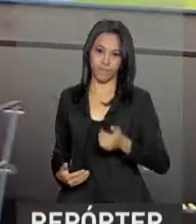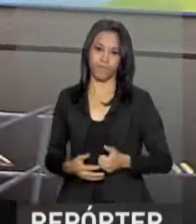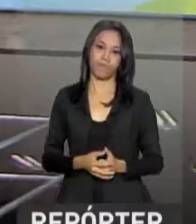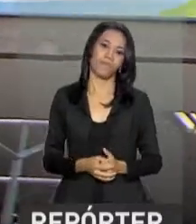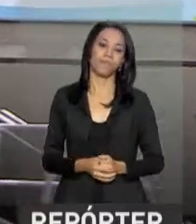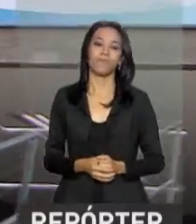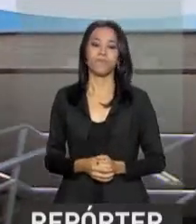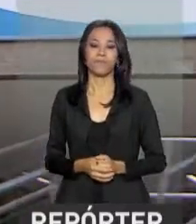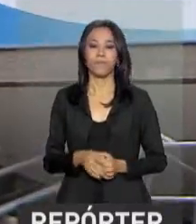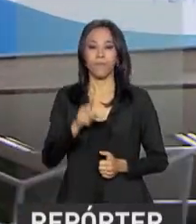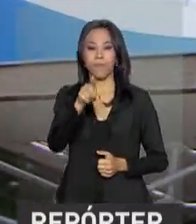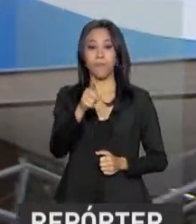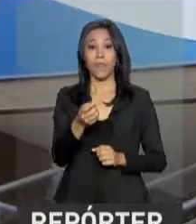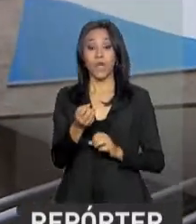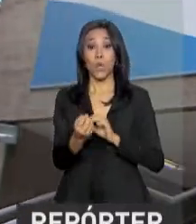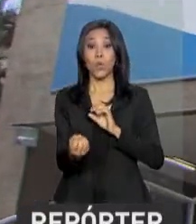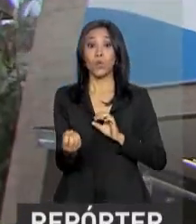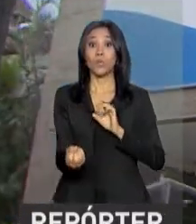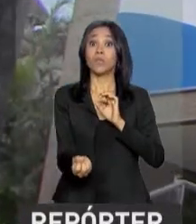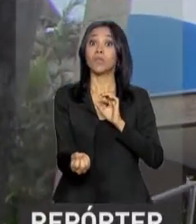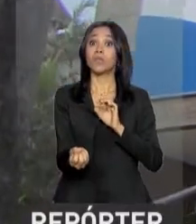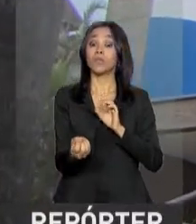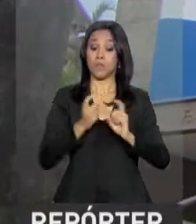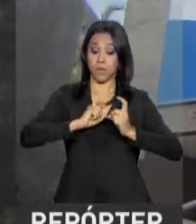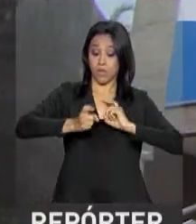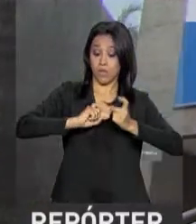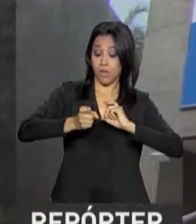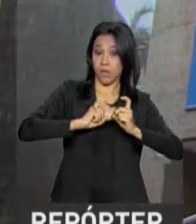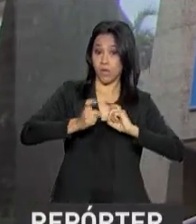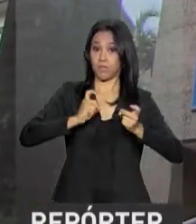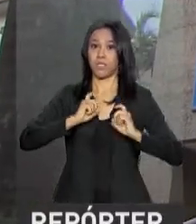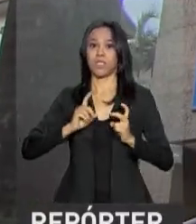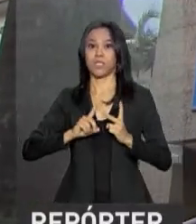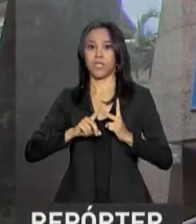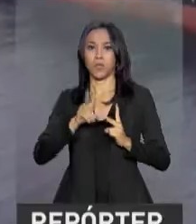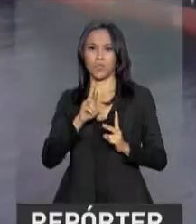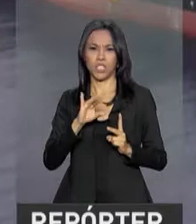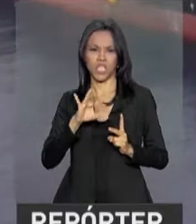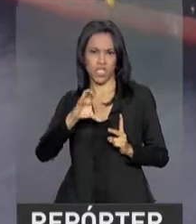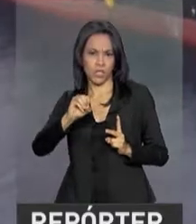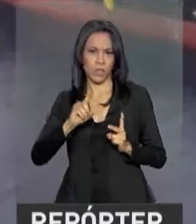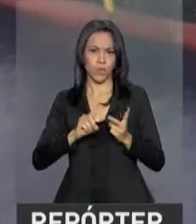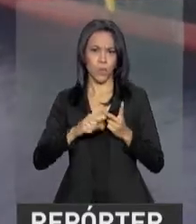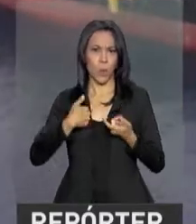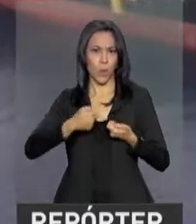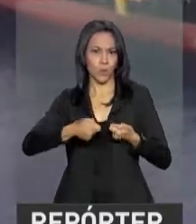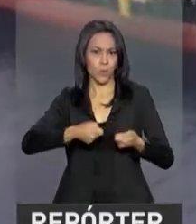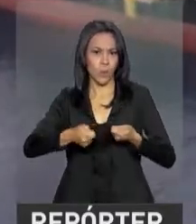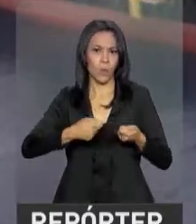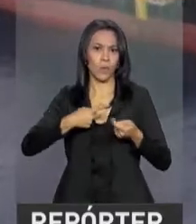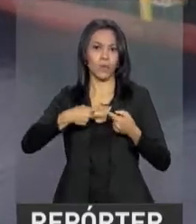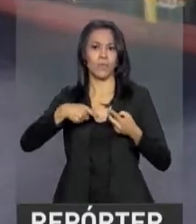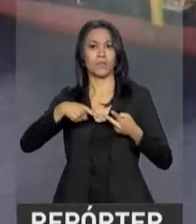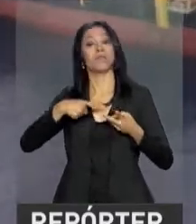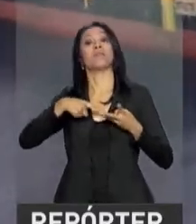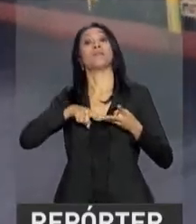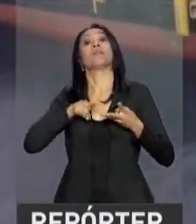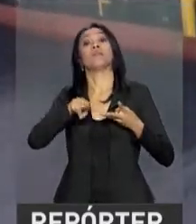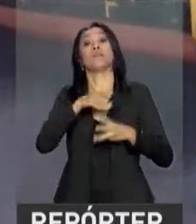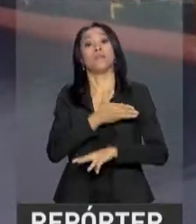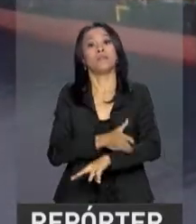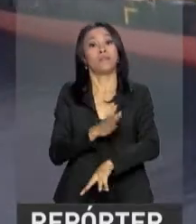a implantação de uma gestão de riscos e eficiente de sistemas de controle interno e realização de